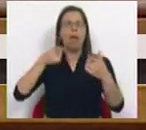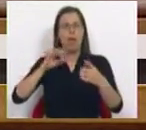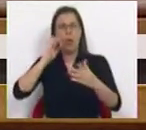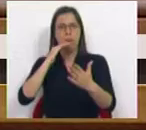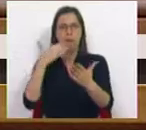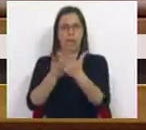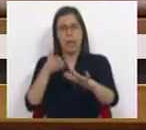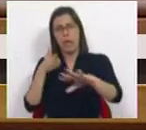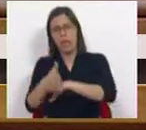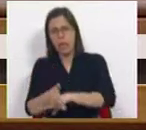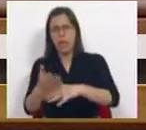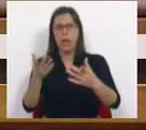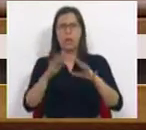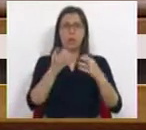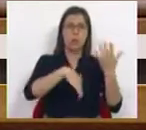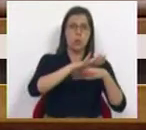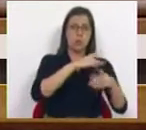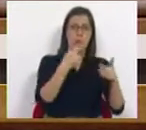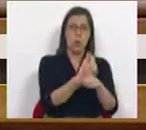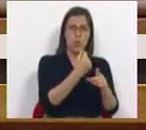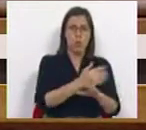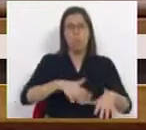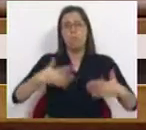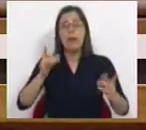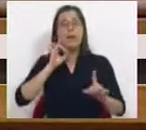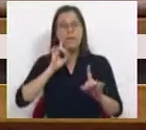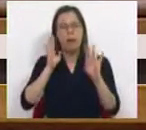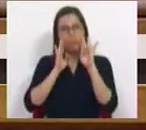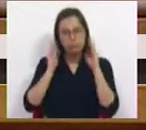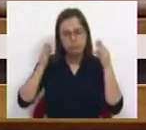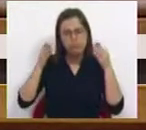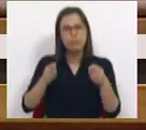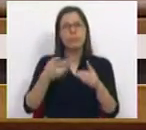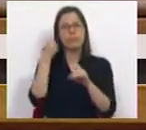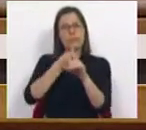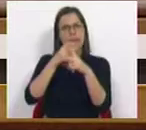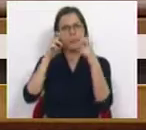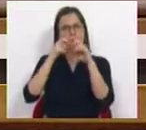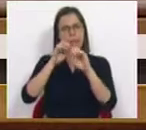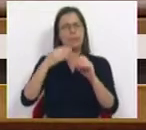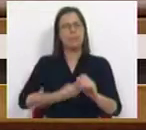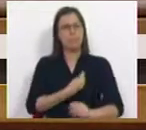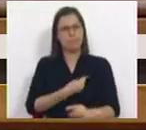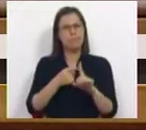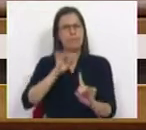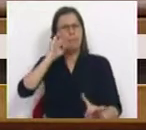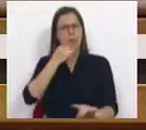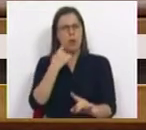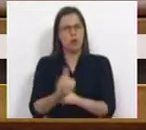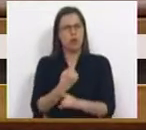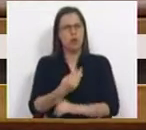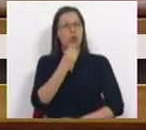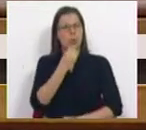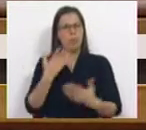uma consequência direta da sociedade de consumo, interessa trabalhar no sentido de combater este preocupante fenómeno do desperdício